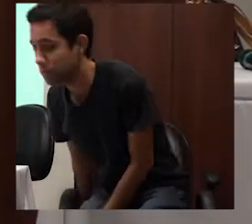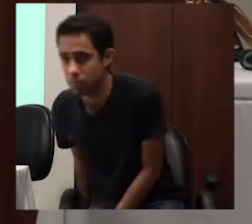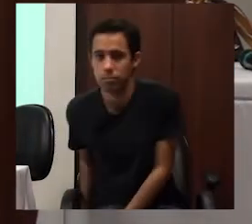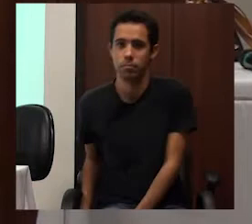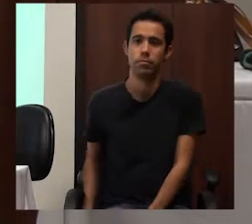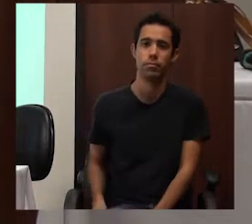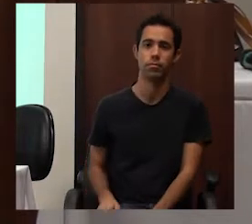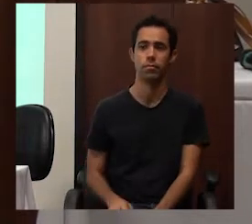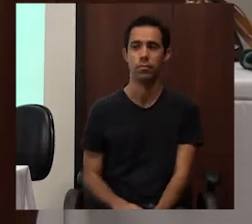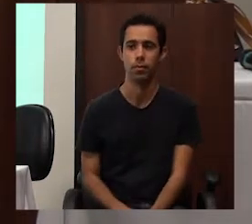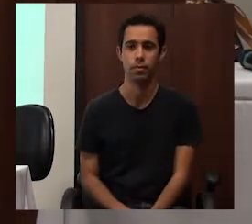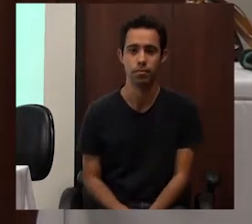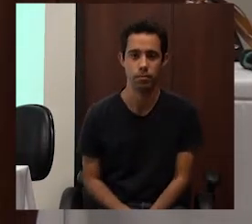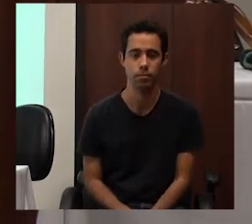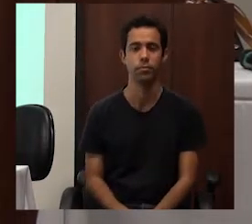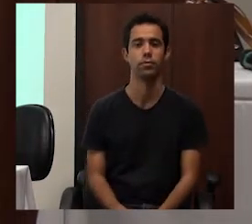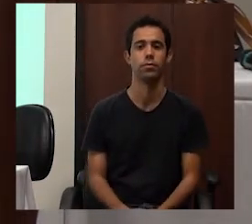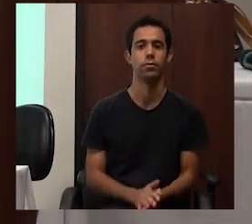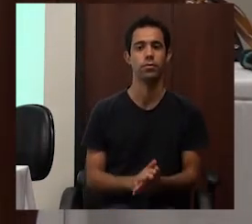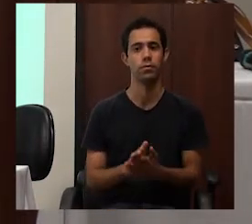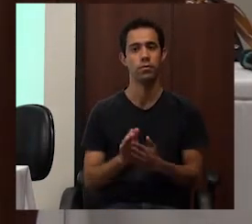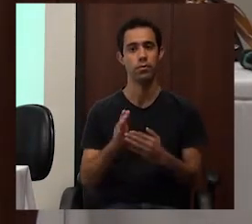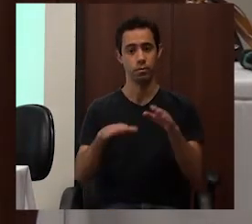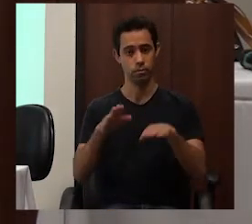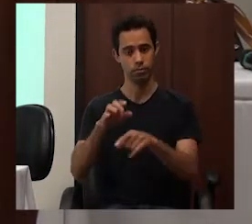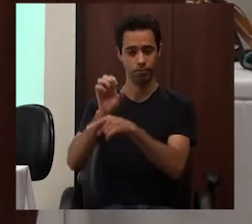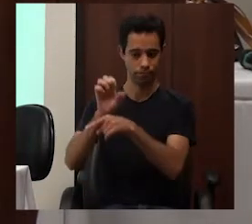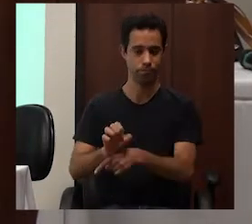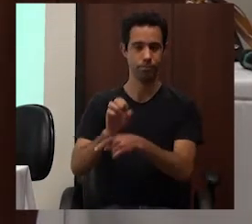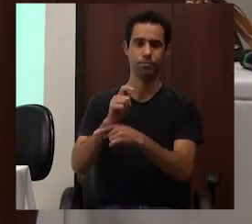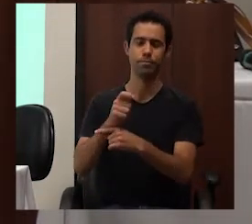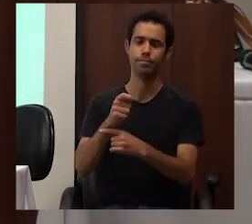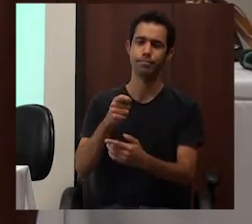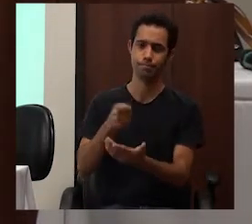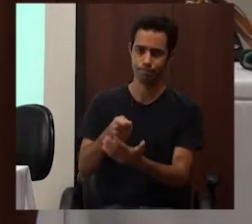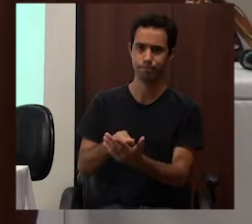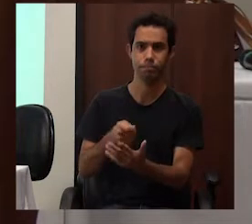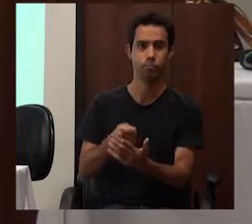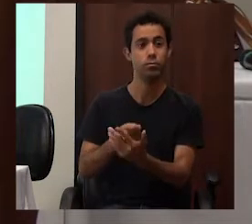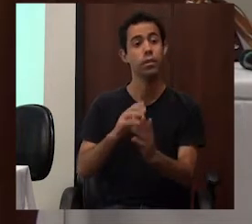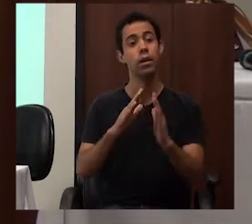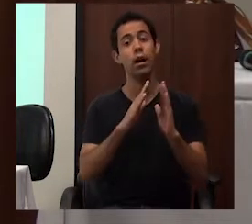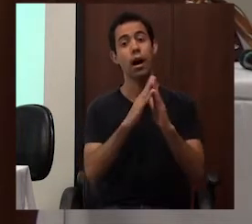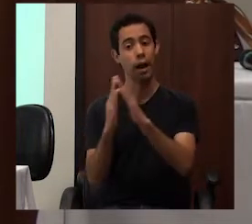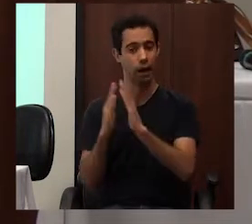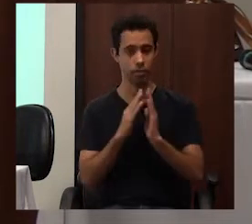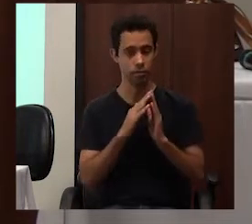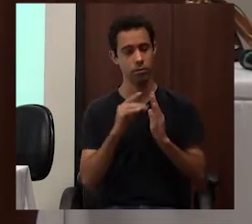passar a exigir do Estado que tenha esse atendimento educacional especializado na escola mais próxima da sua